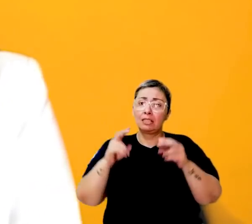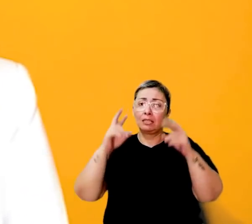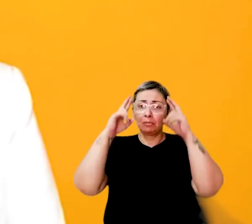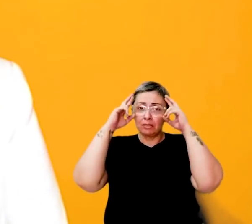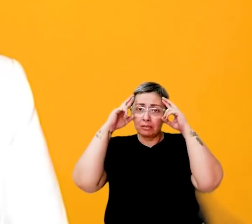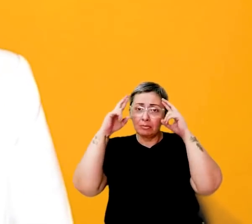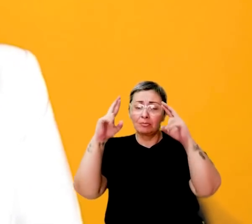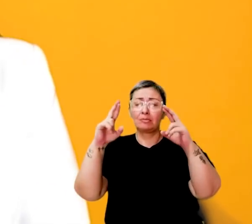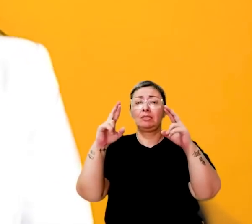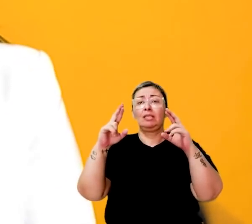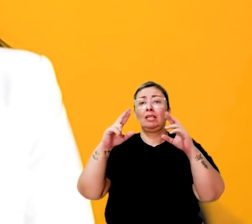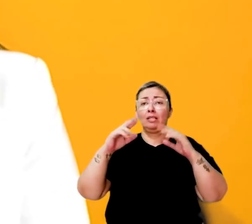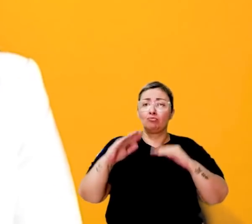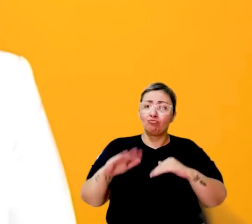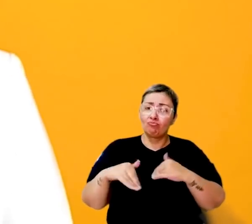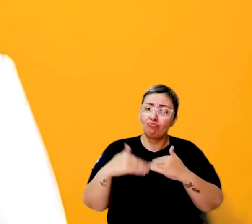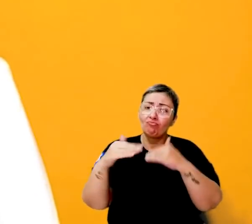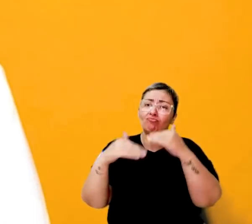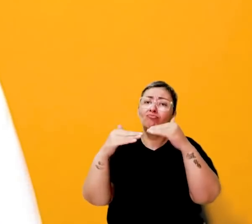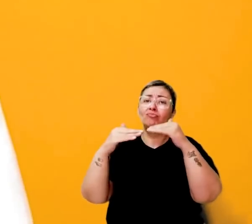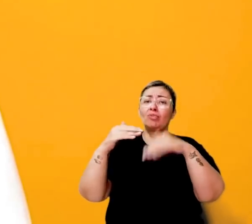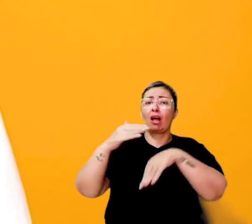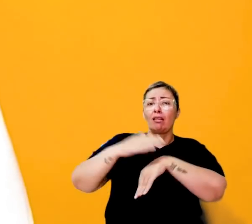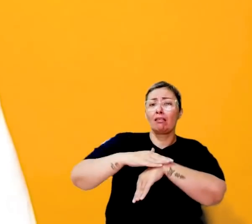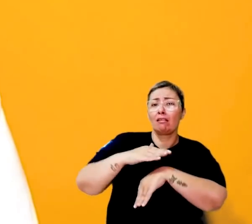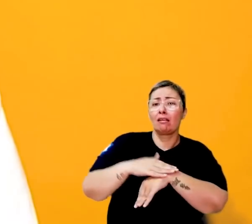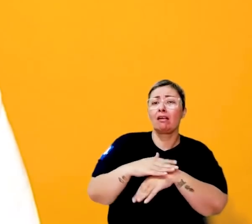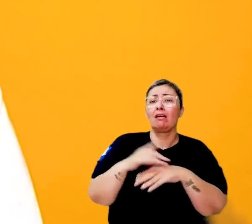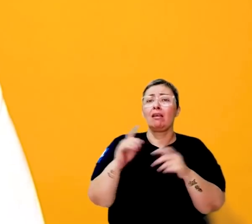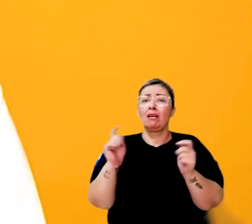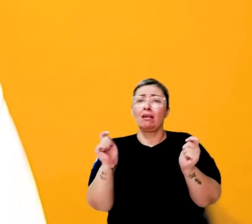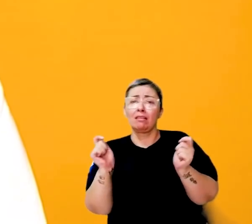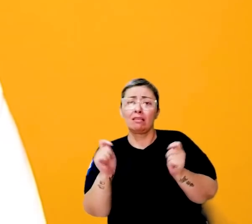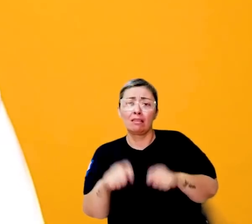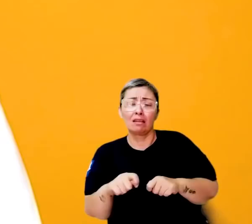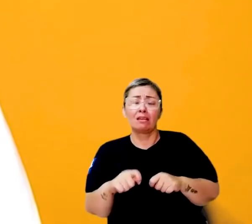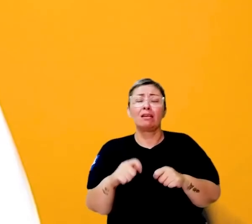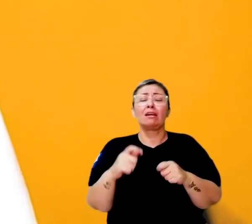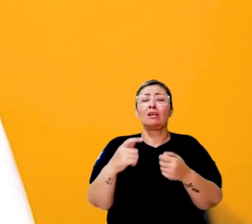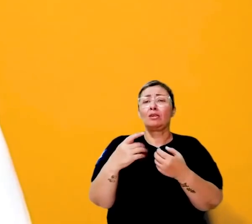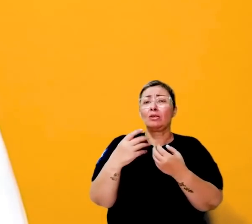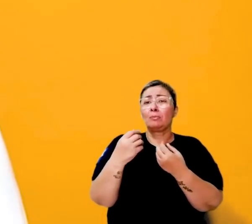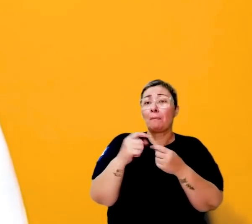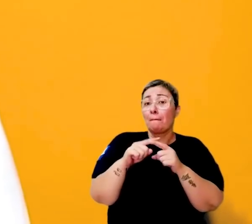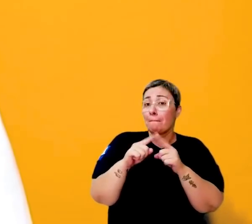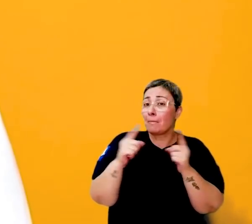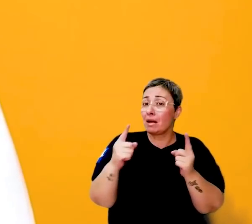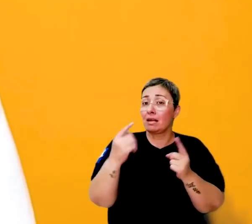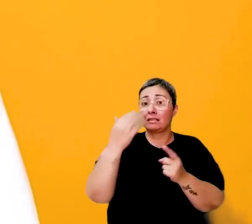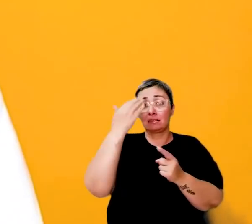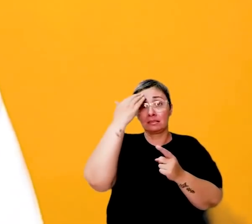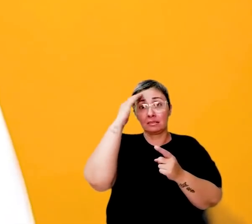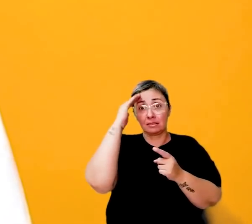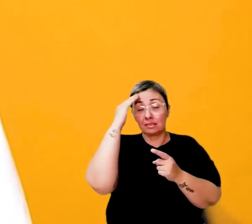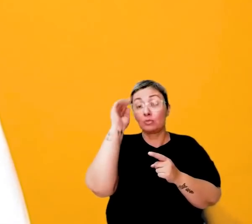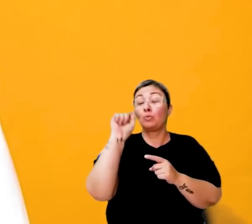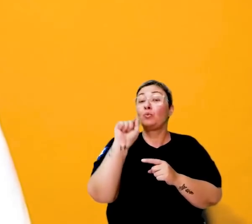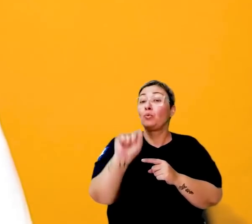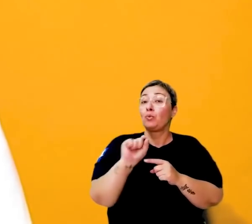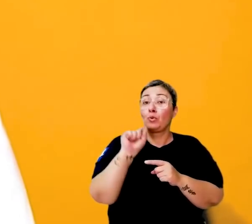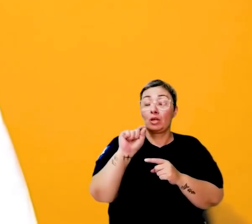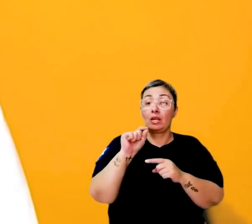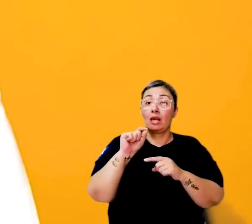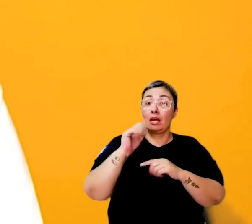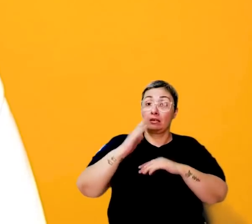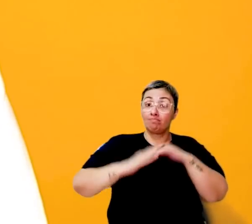de desenvolvimento de cada um, respeitando as potencialidades, né? Mas entendendo que as